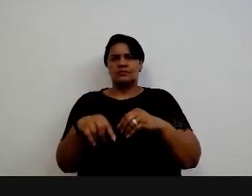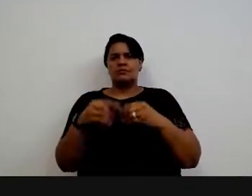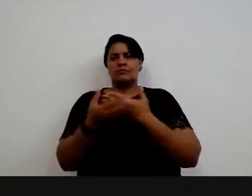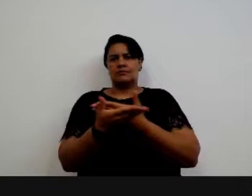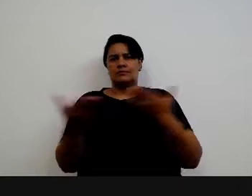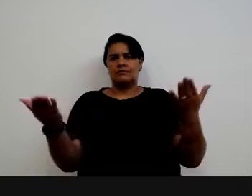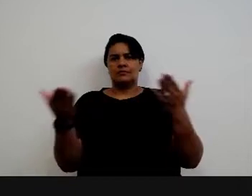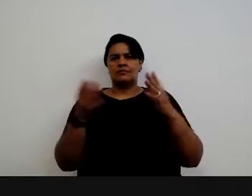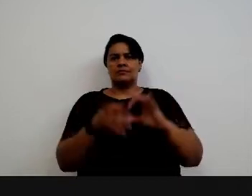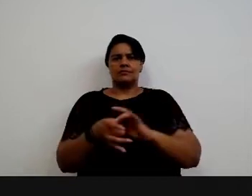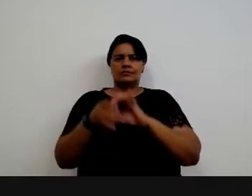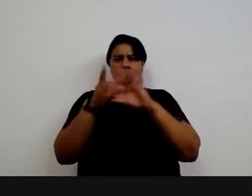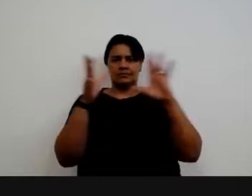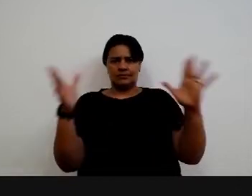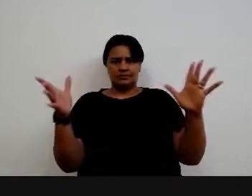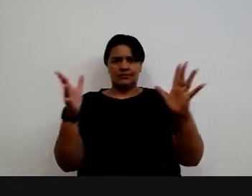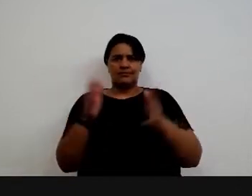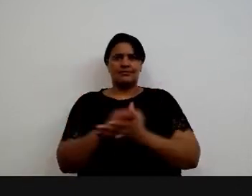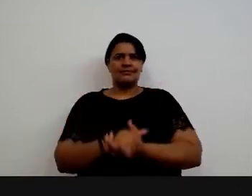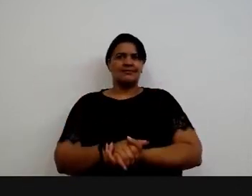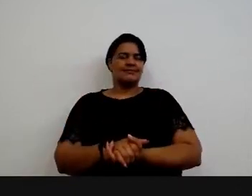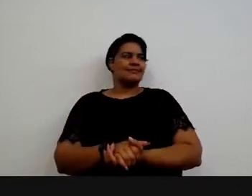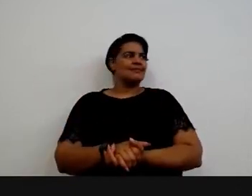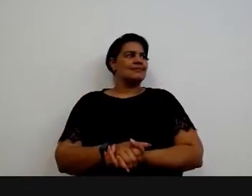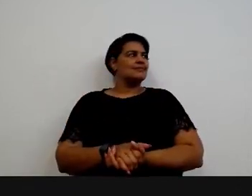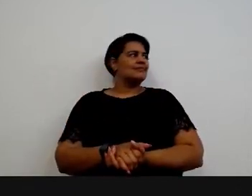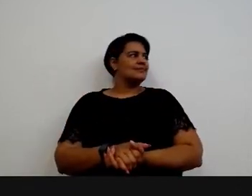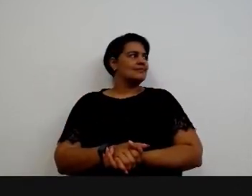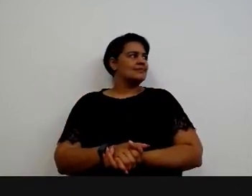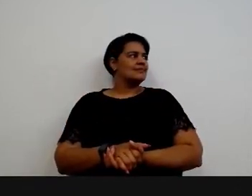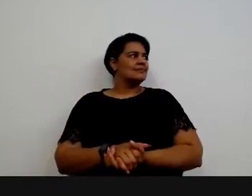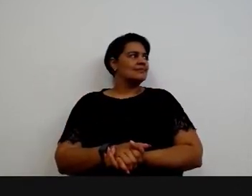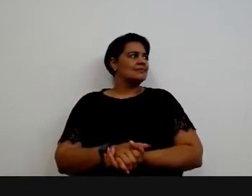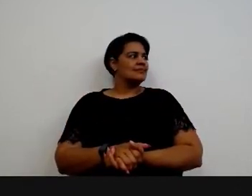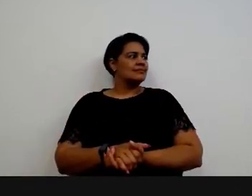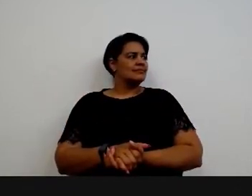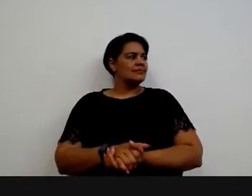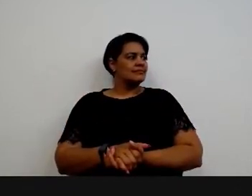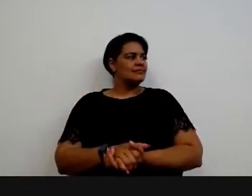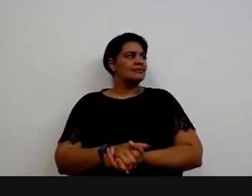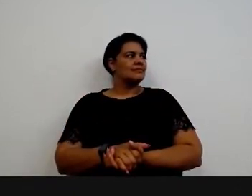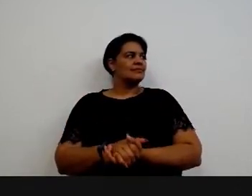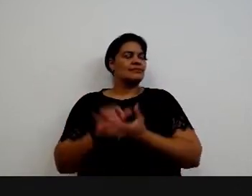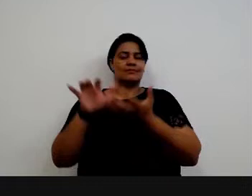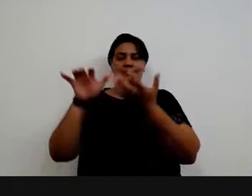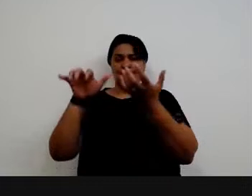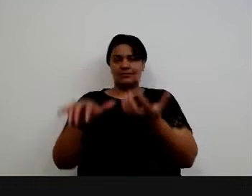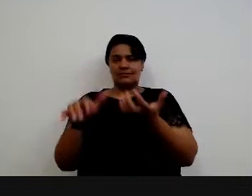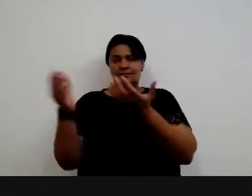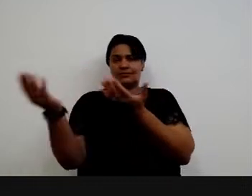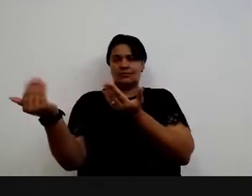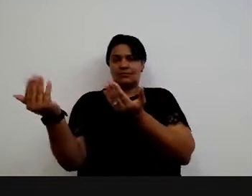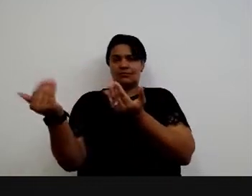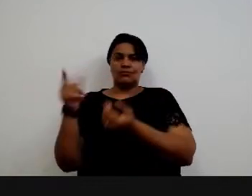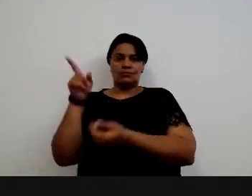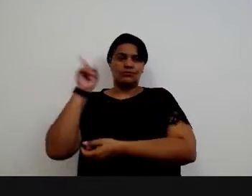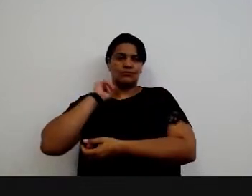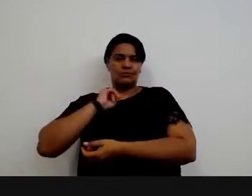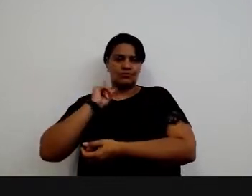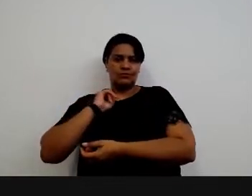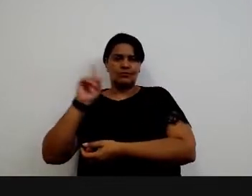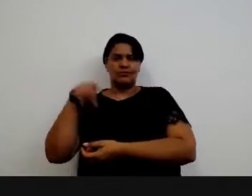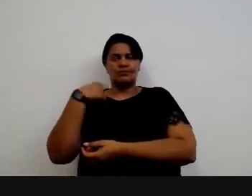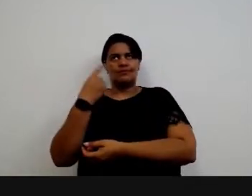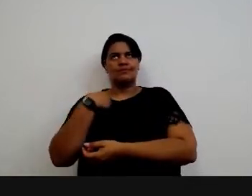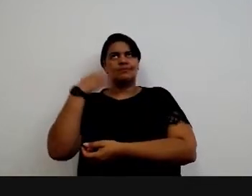para a democracia, né? Isso. Te interrompi. Imagina. E o Parlamento Jovem é a nossa inspiração de Minas, né? Então, depois a